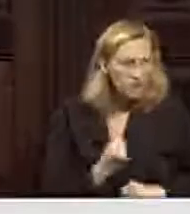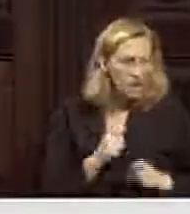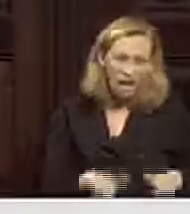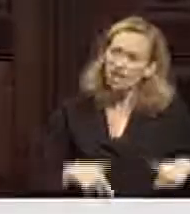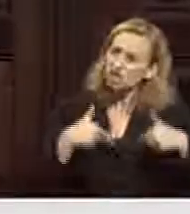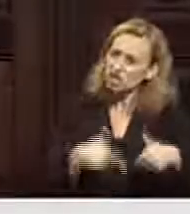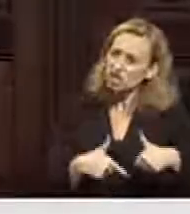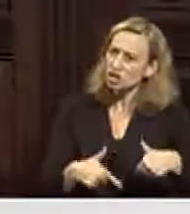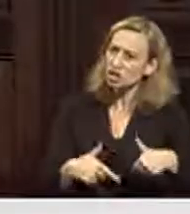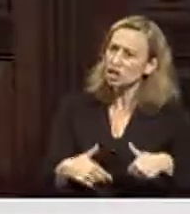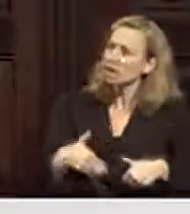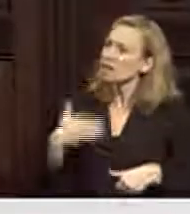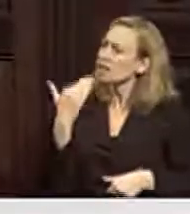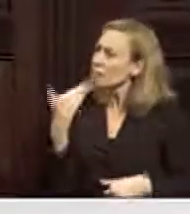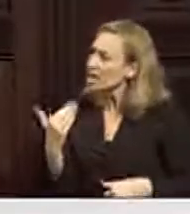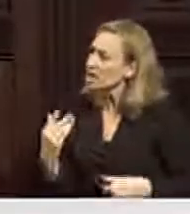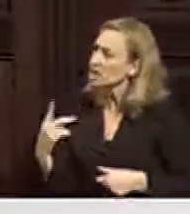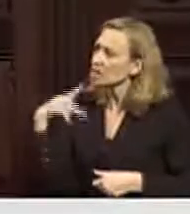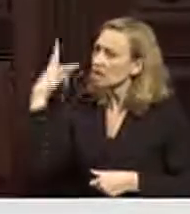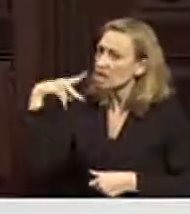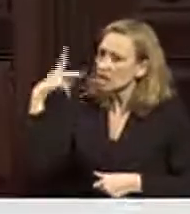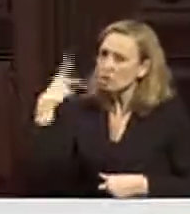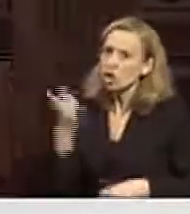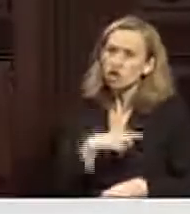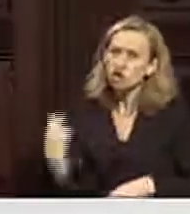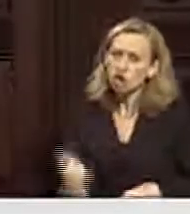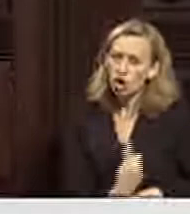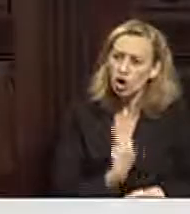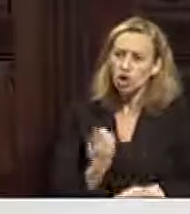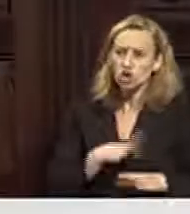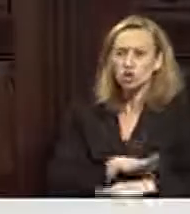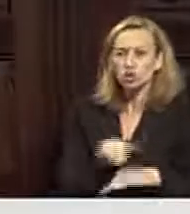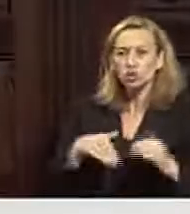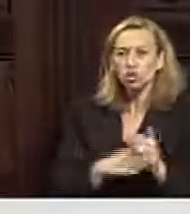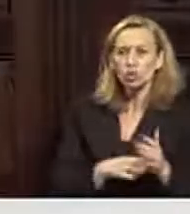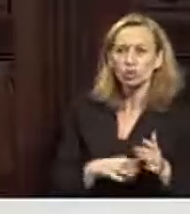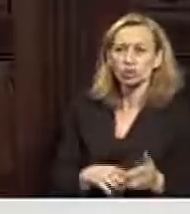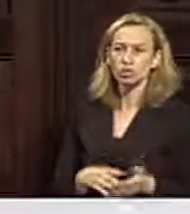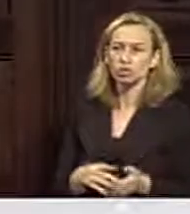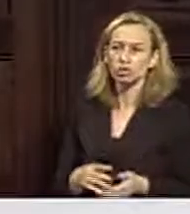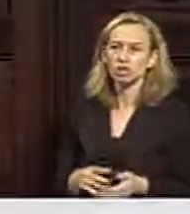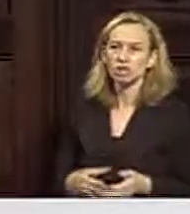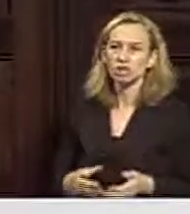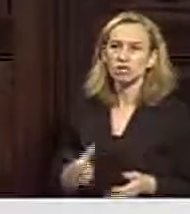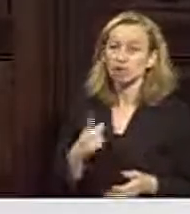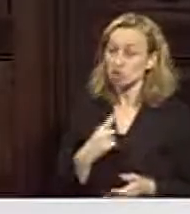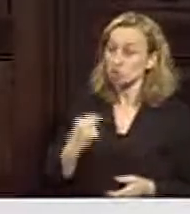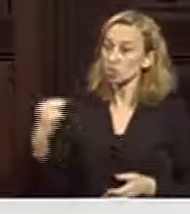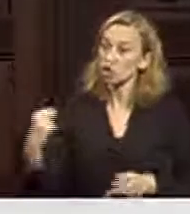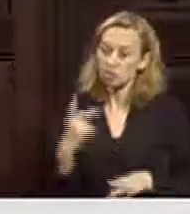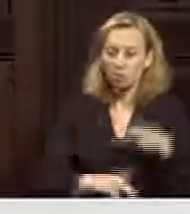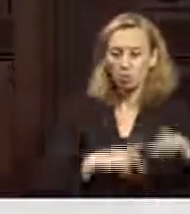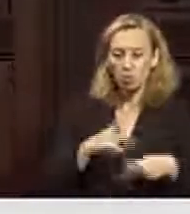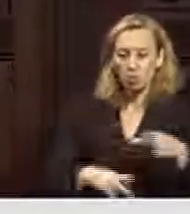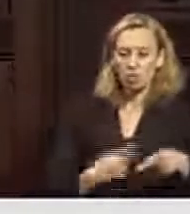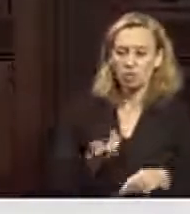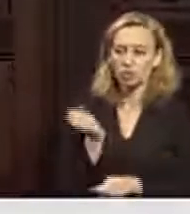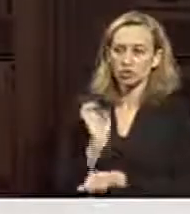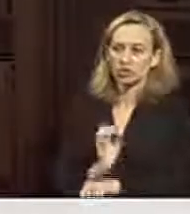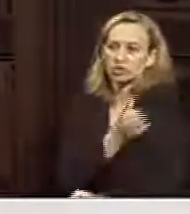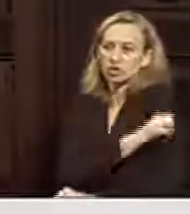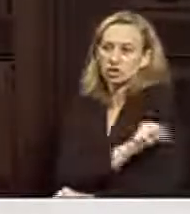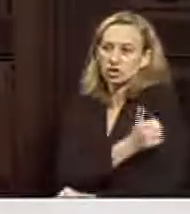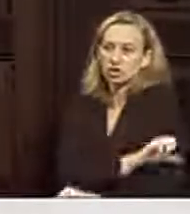favor, senhores vereadores, nós todos que fomos eleitos pela cidade do Rio de Janeiro, temos um compromisso